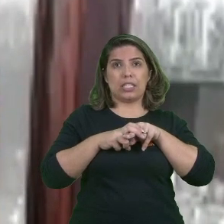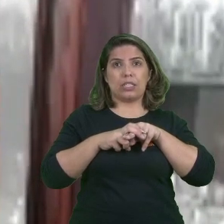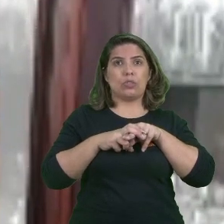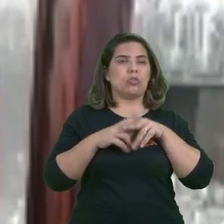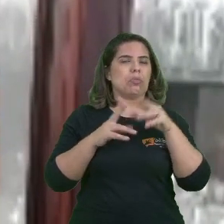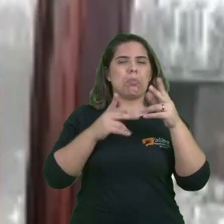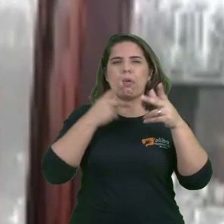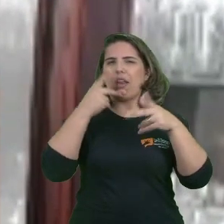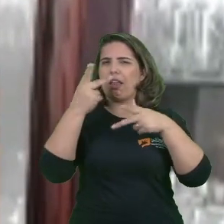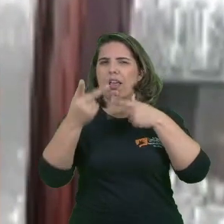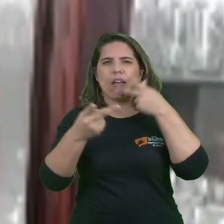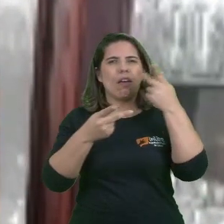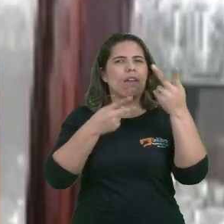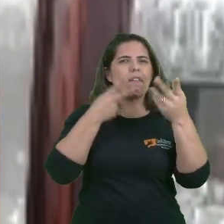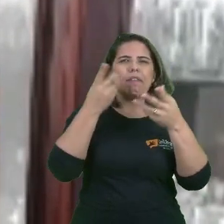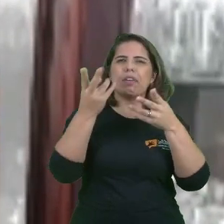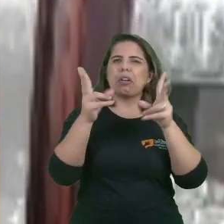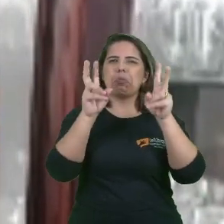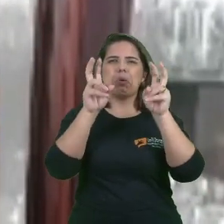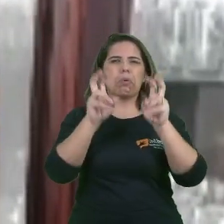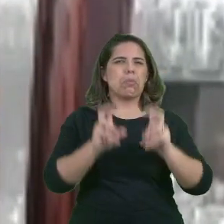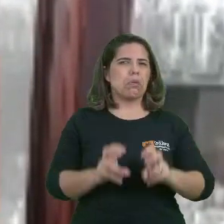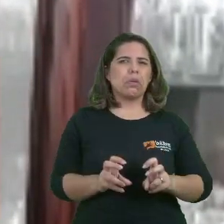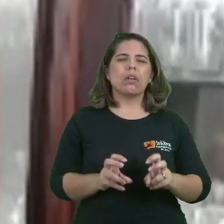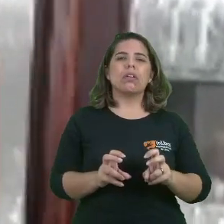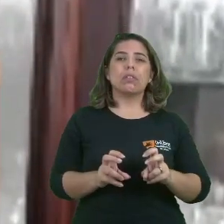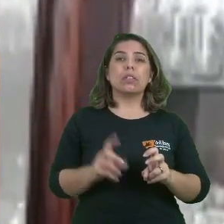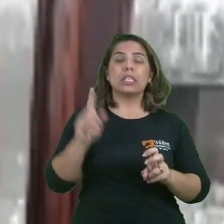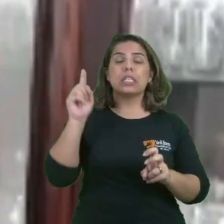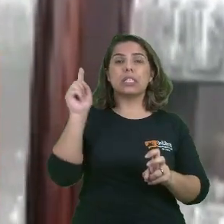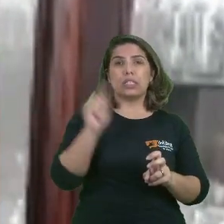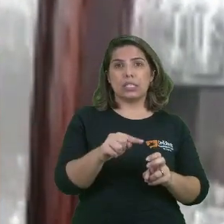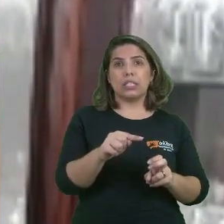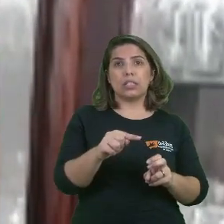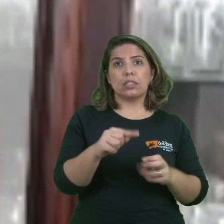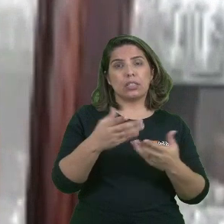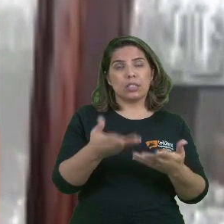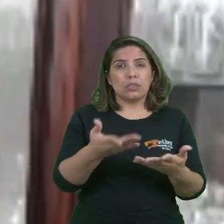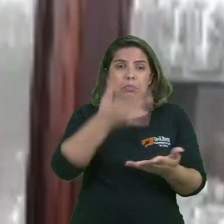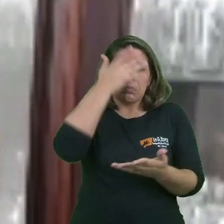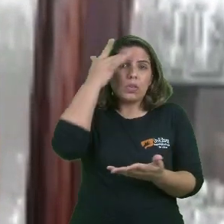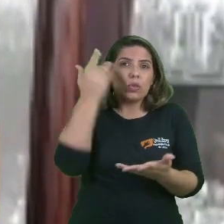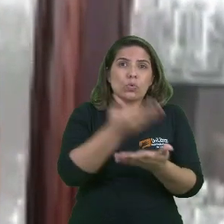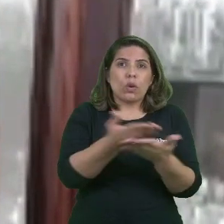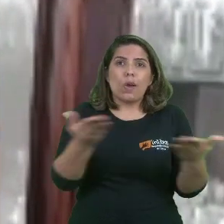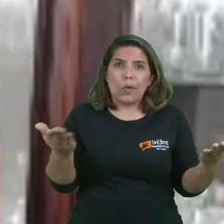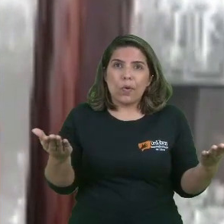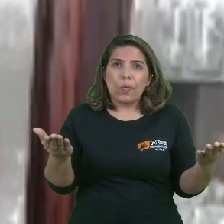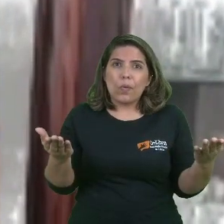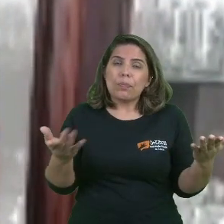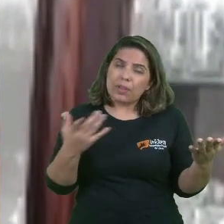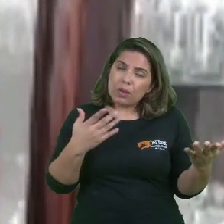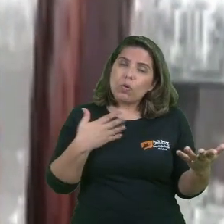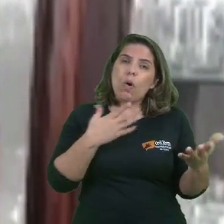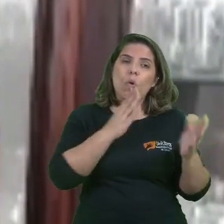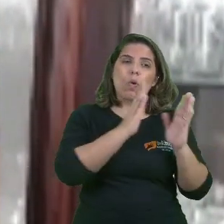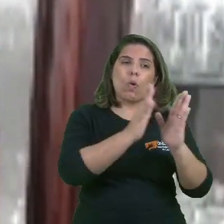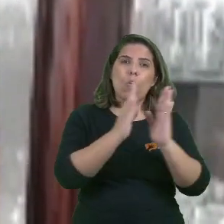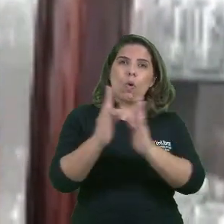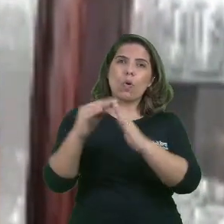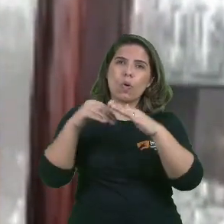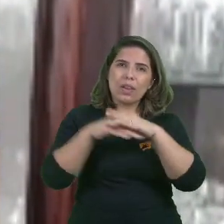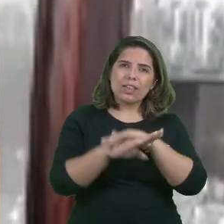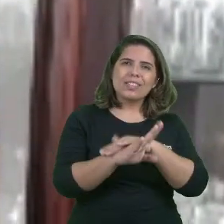fiado Nas questões de linguagem ao seu coração é